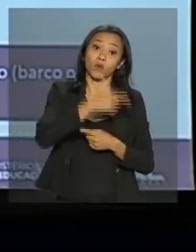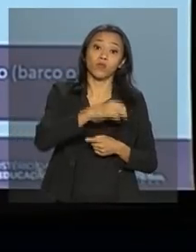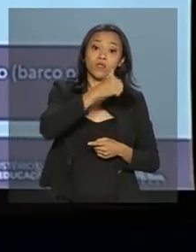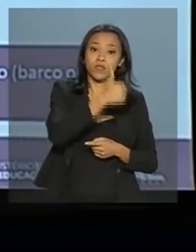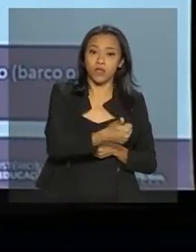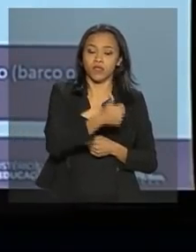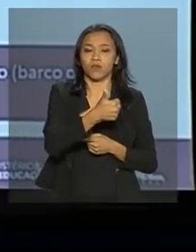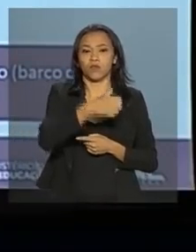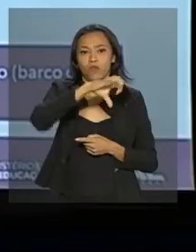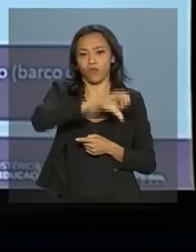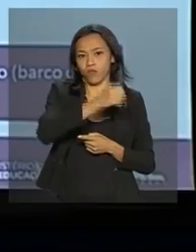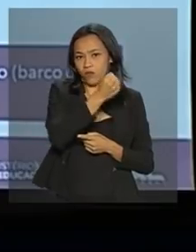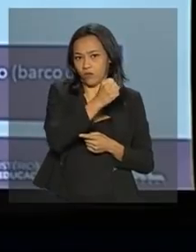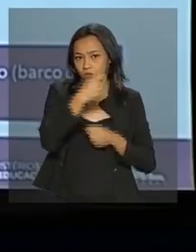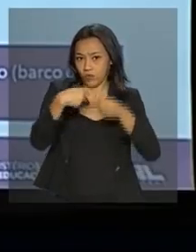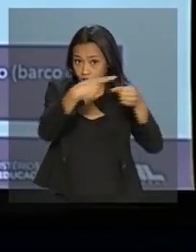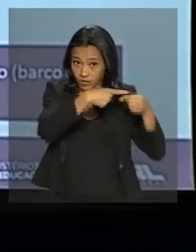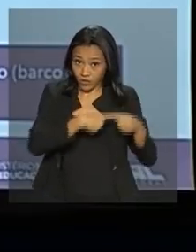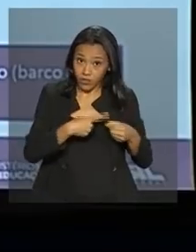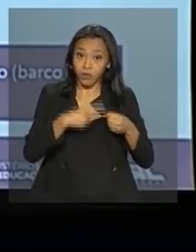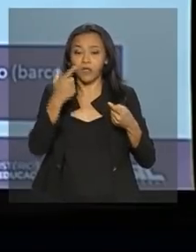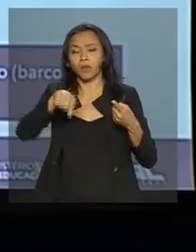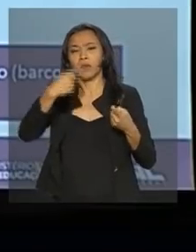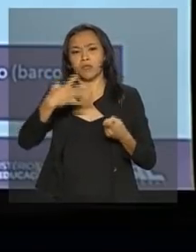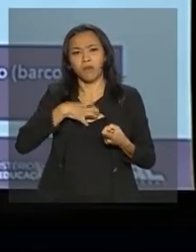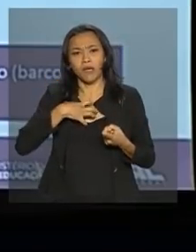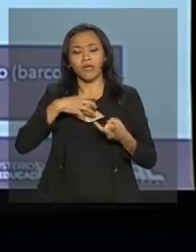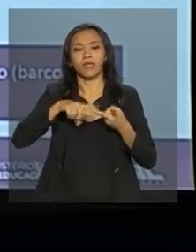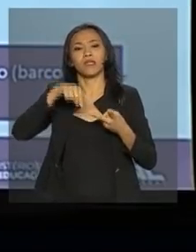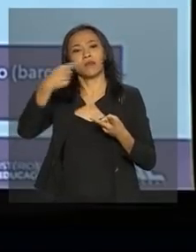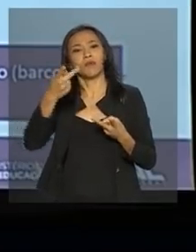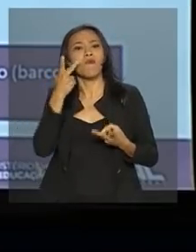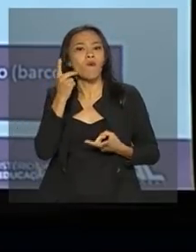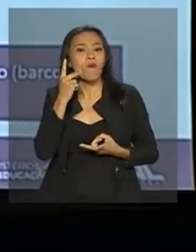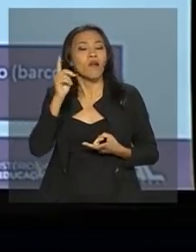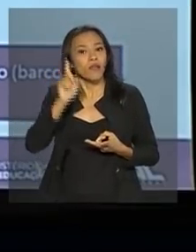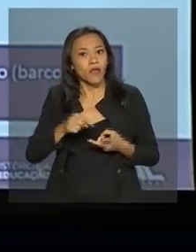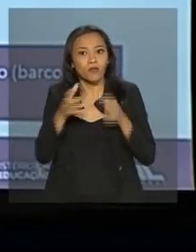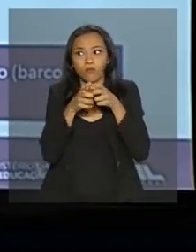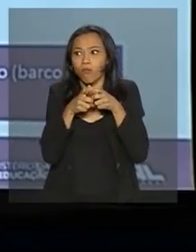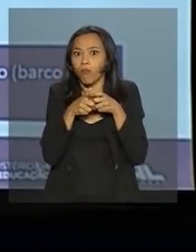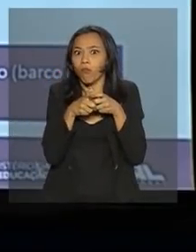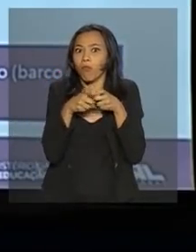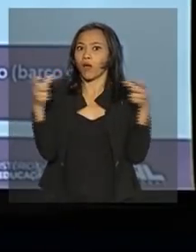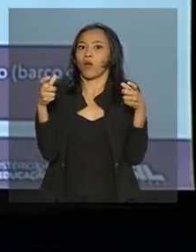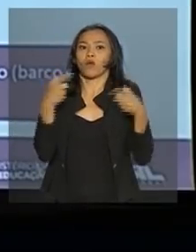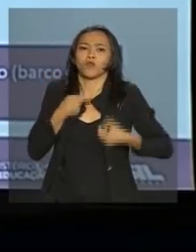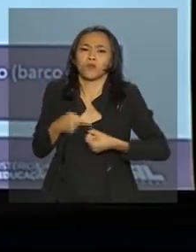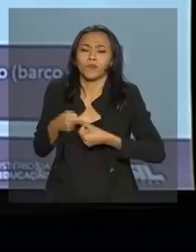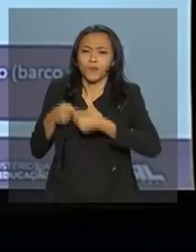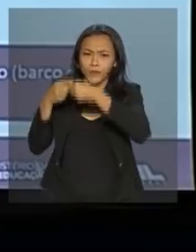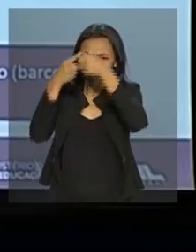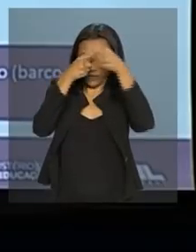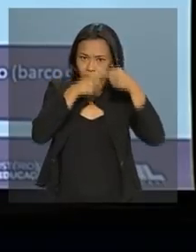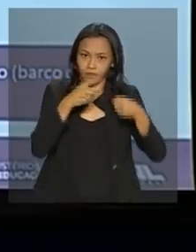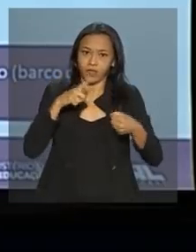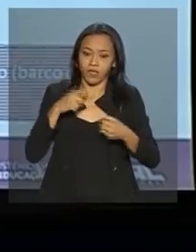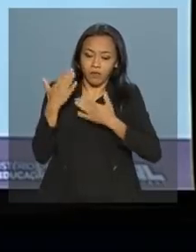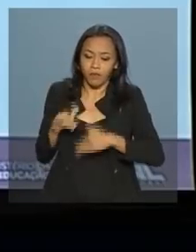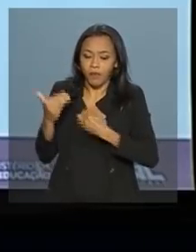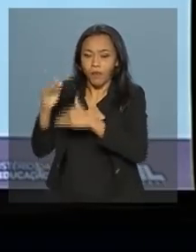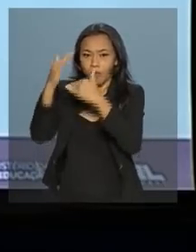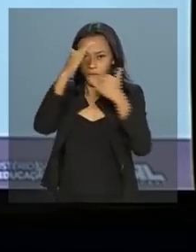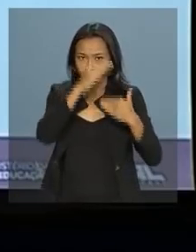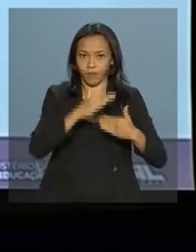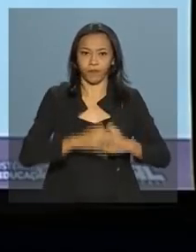198 municípios seguido da bahia e do ceará que são os maiores contingentes de municípios de aplicação de prova